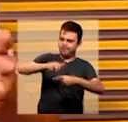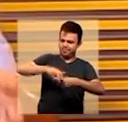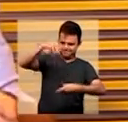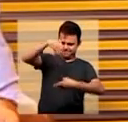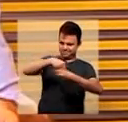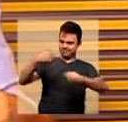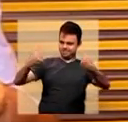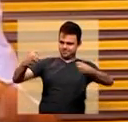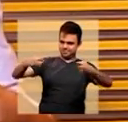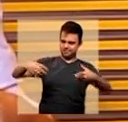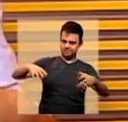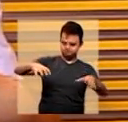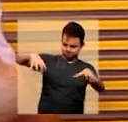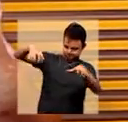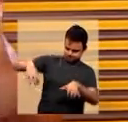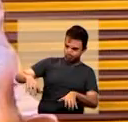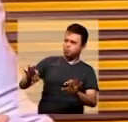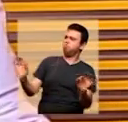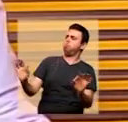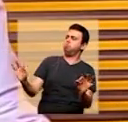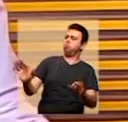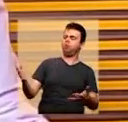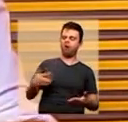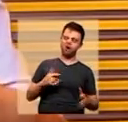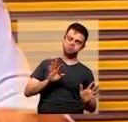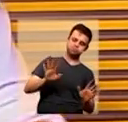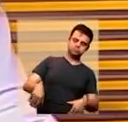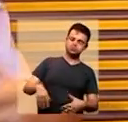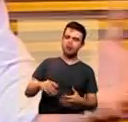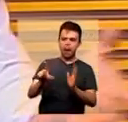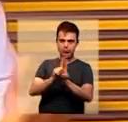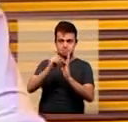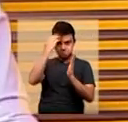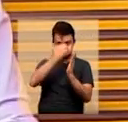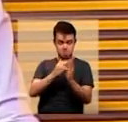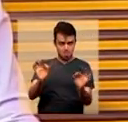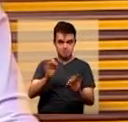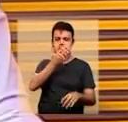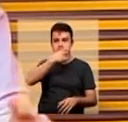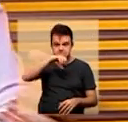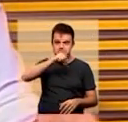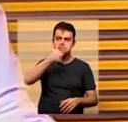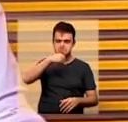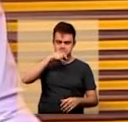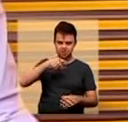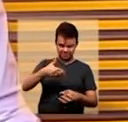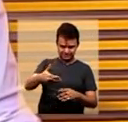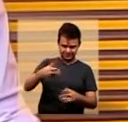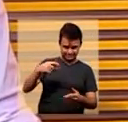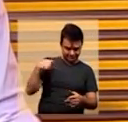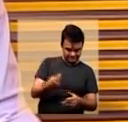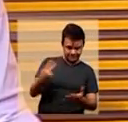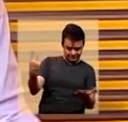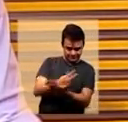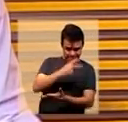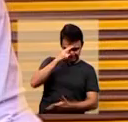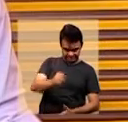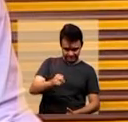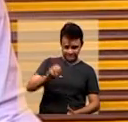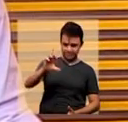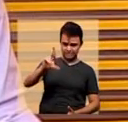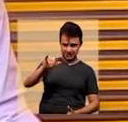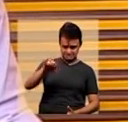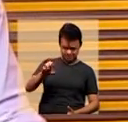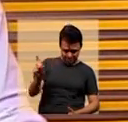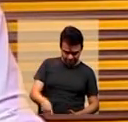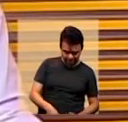não transporta seu filho de forma adequada, de forma zelosa, de forma na lei, na verdade, Exato. né? Ele está cometendo um